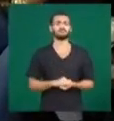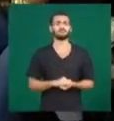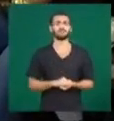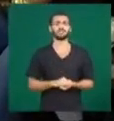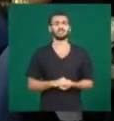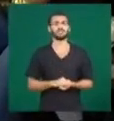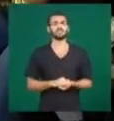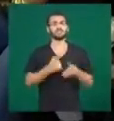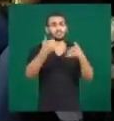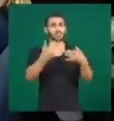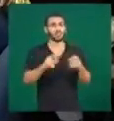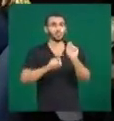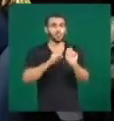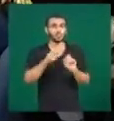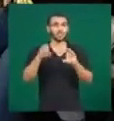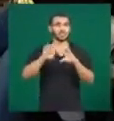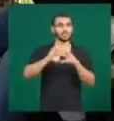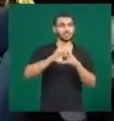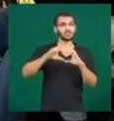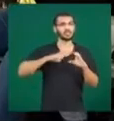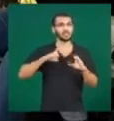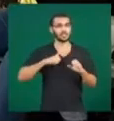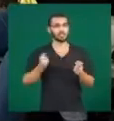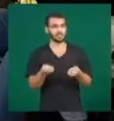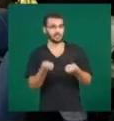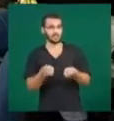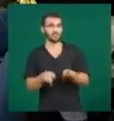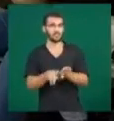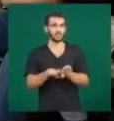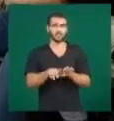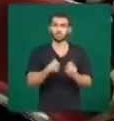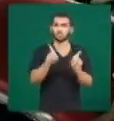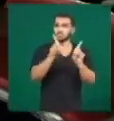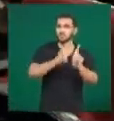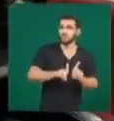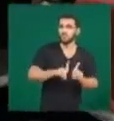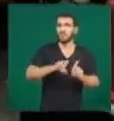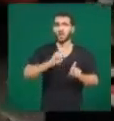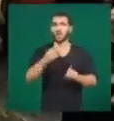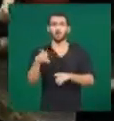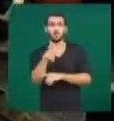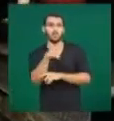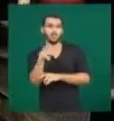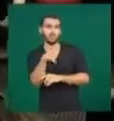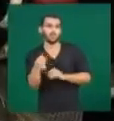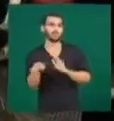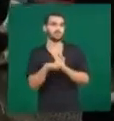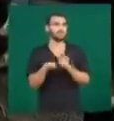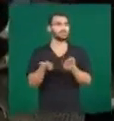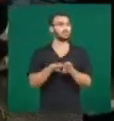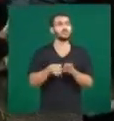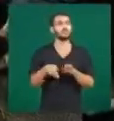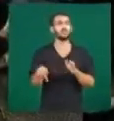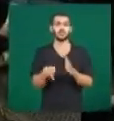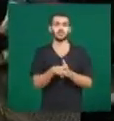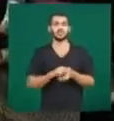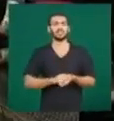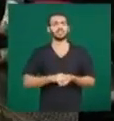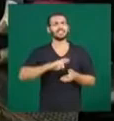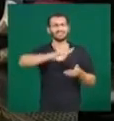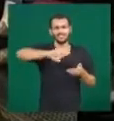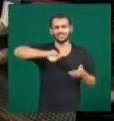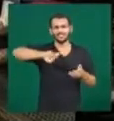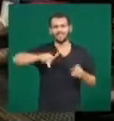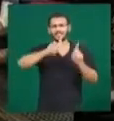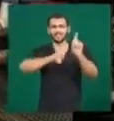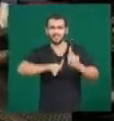oferece condições de acessibilidade para discentes e servidores com deficiência. Para cada especificidade, um tratamento diferenciado.